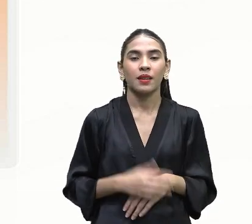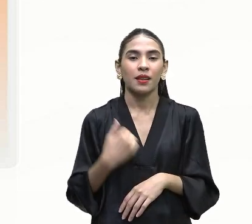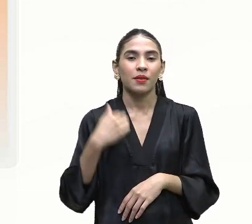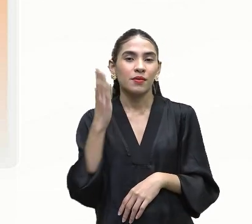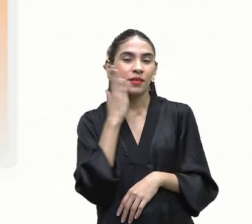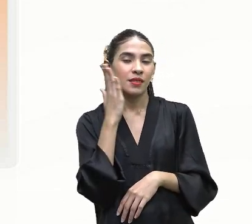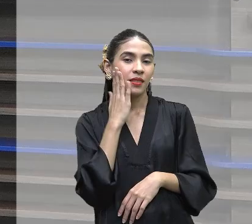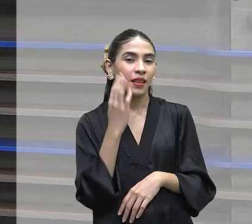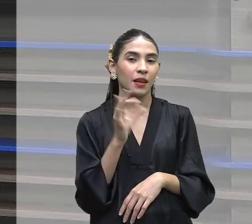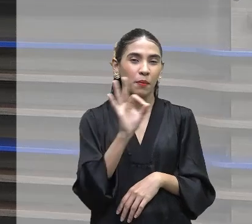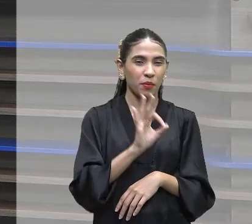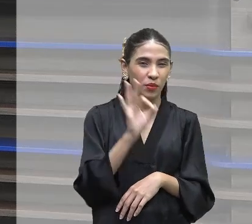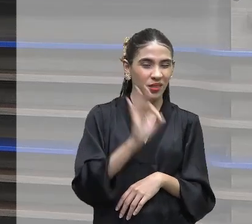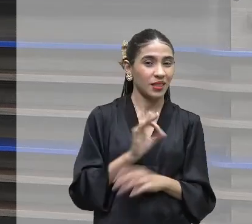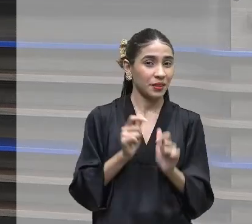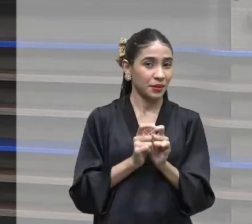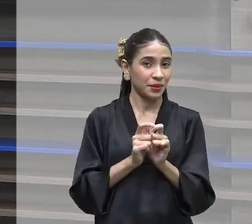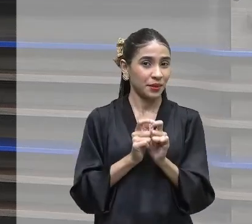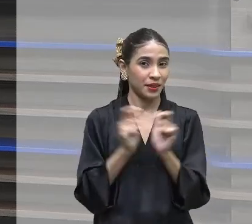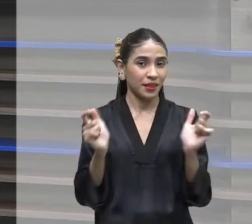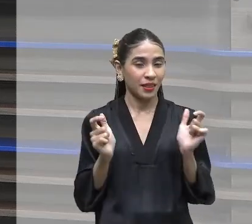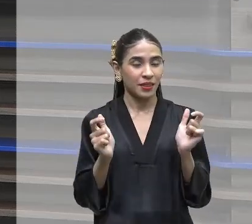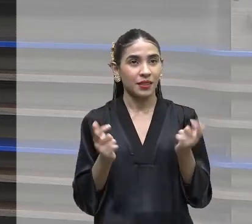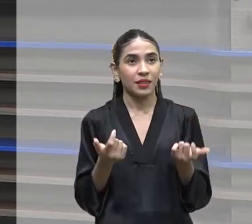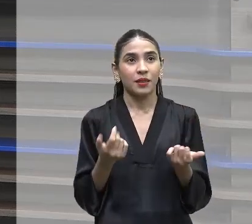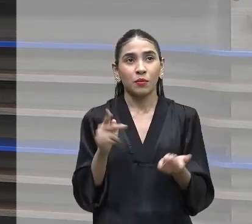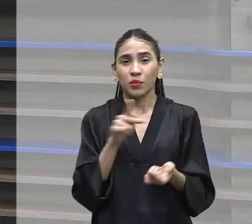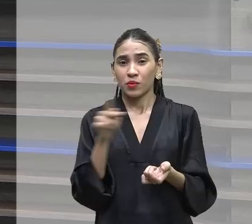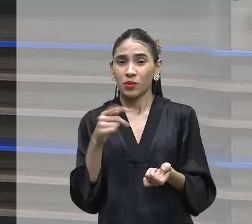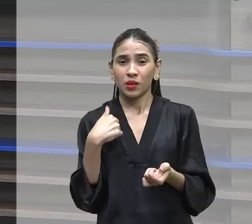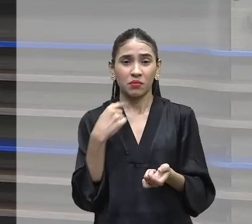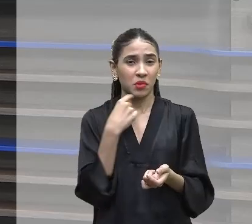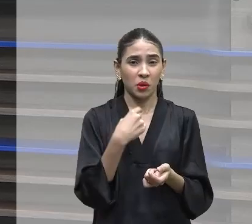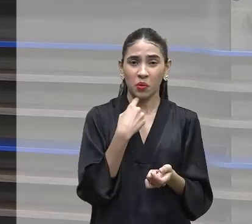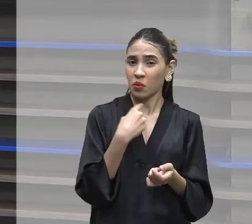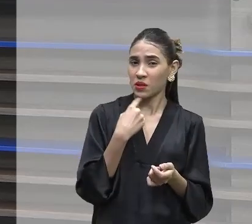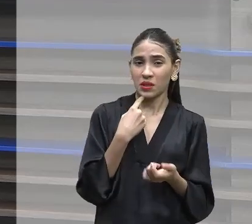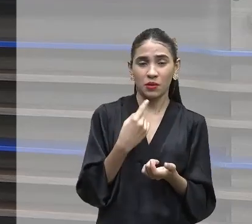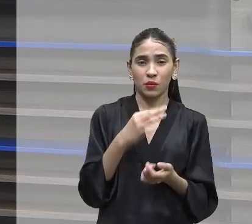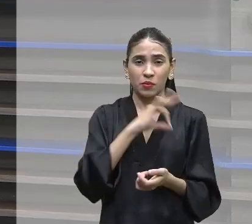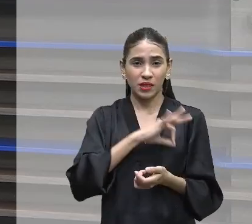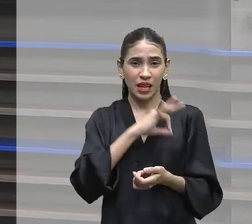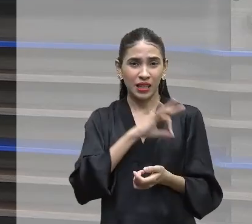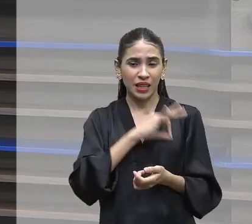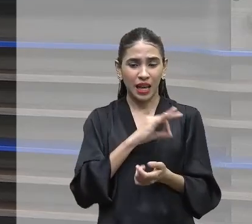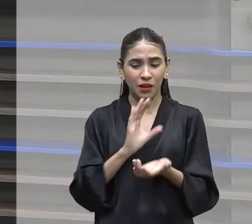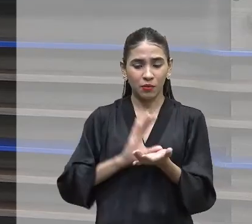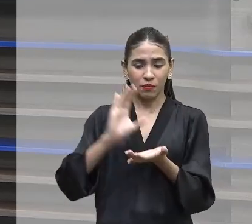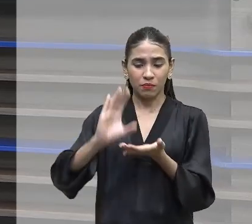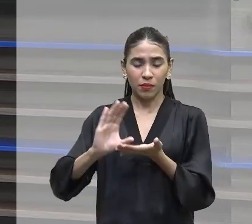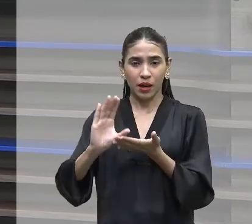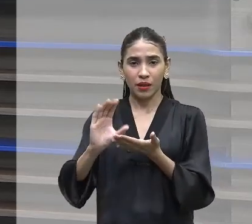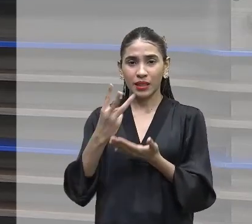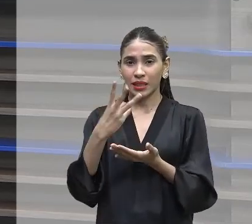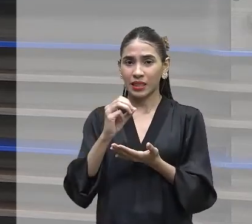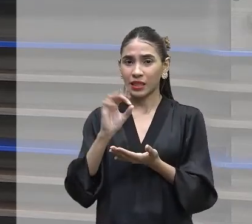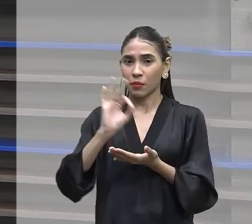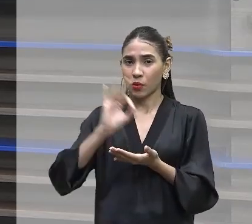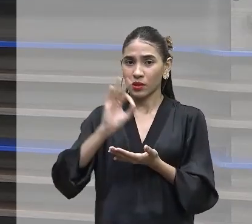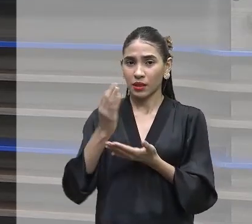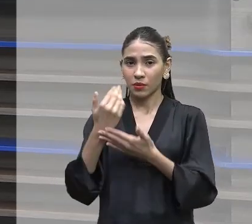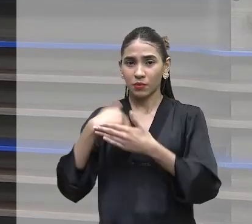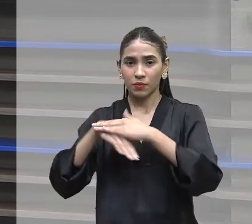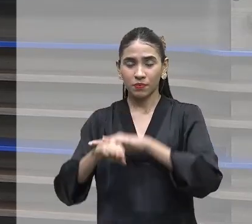essa porcentagem ela é muito grande. Professora, eu não consigo pegar 30% do meu salário para investir. Então comece